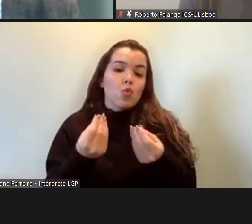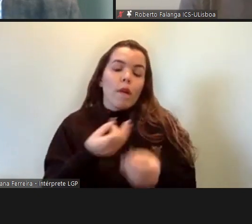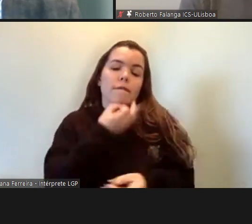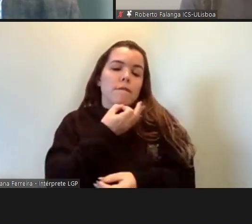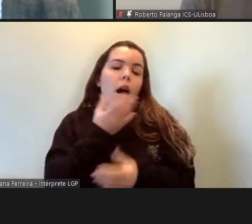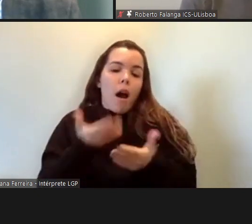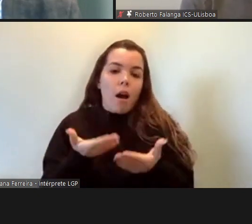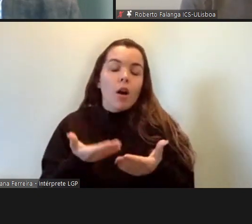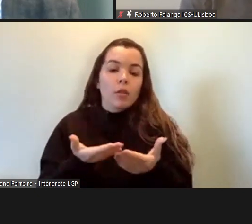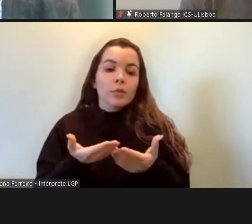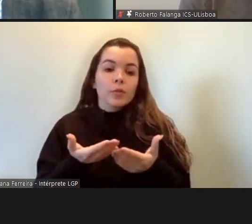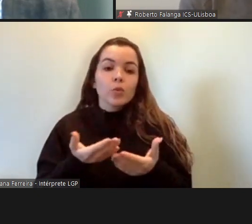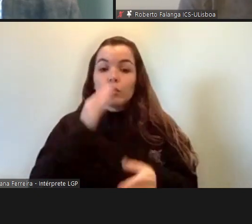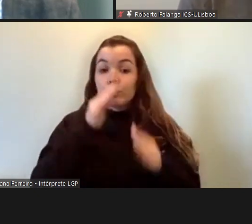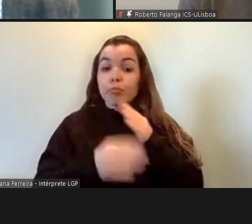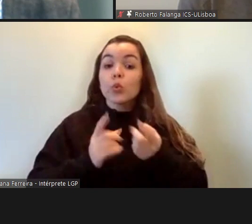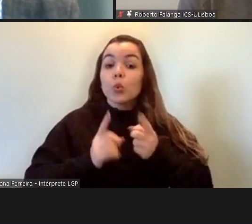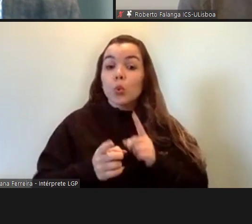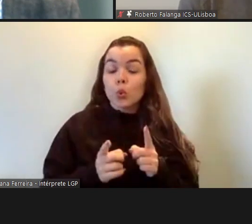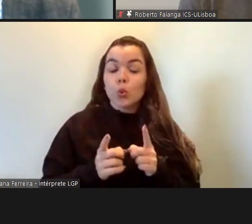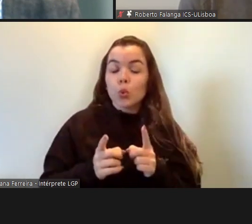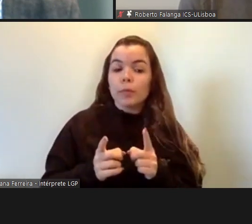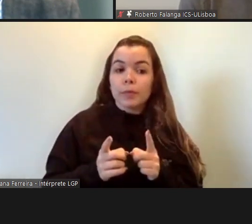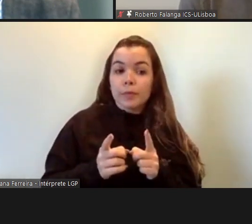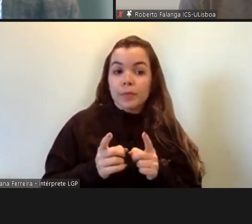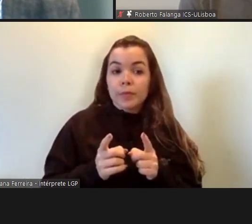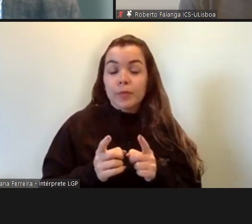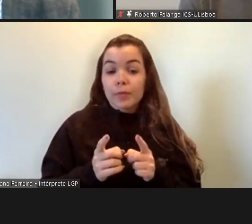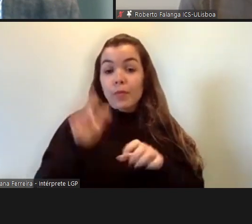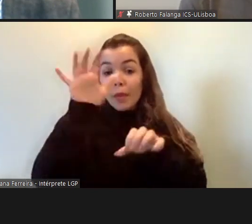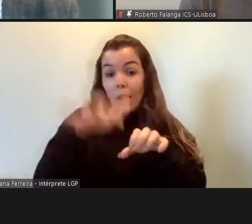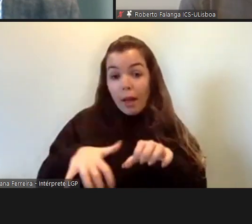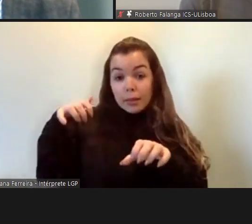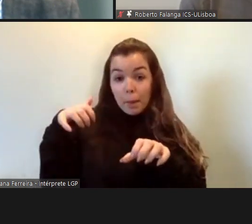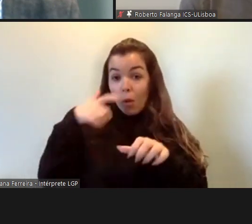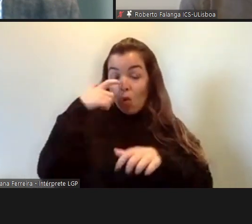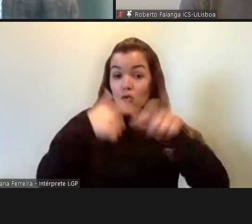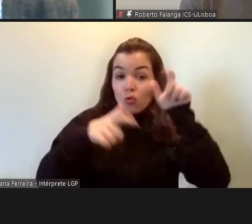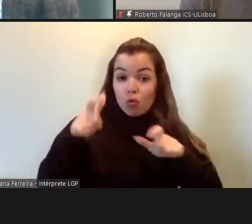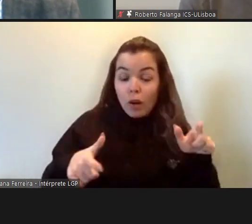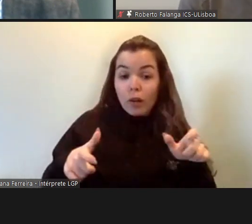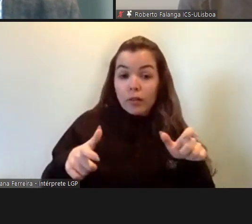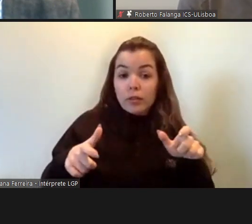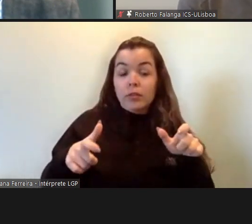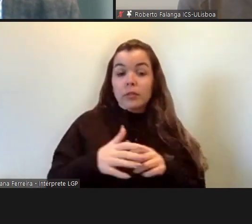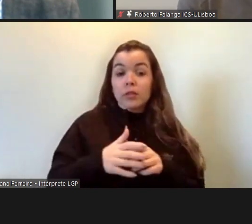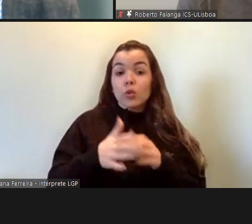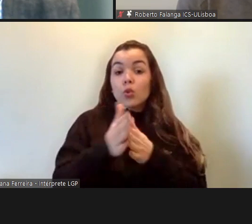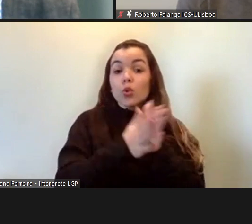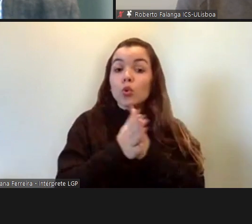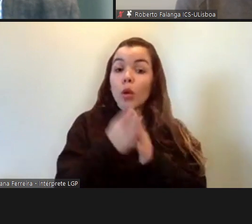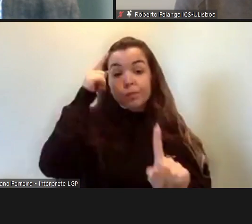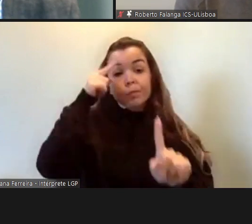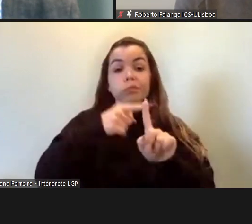falado, em que as assembleias de cidadãos foram utilizadas para